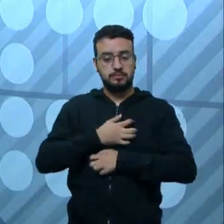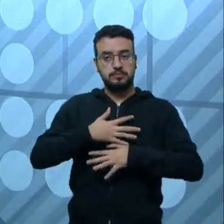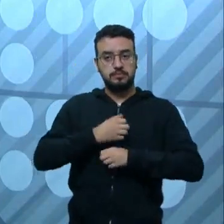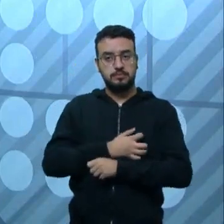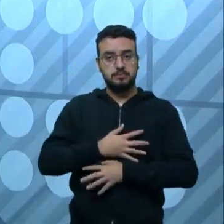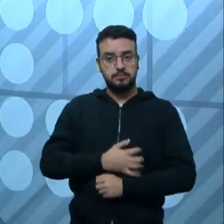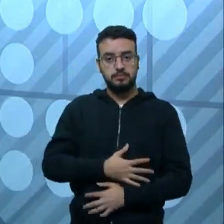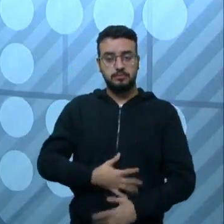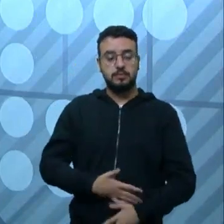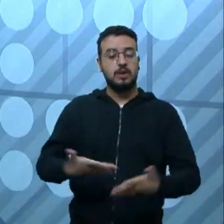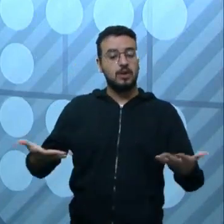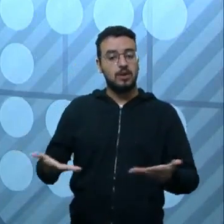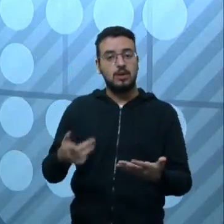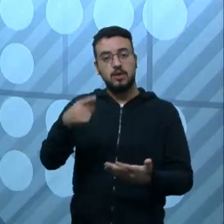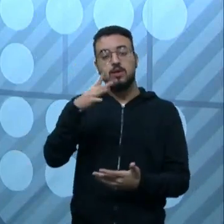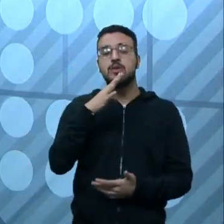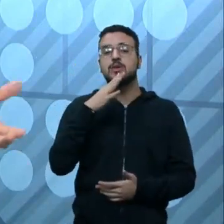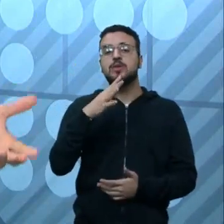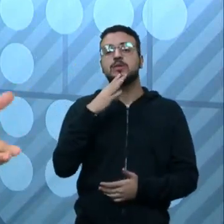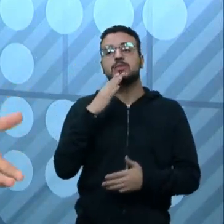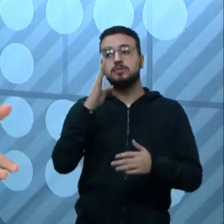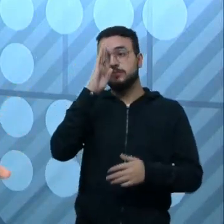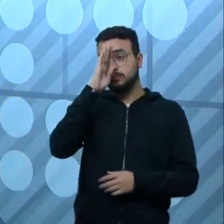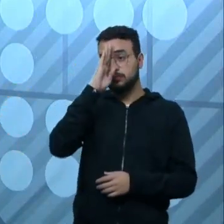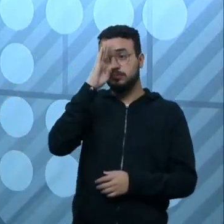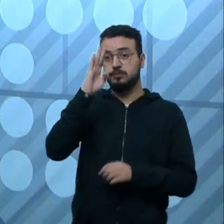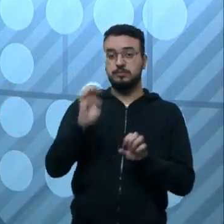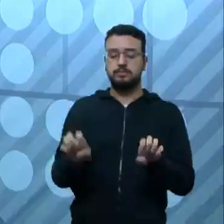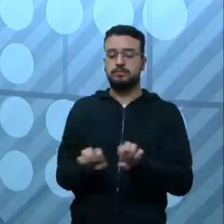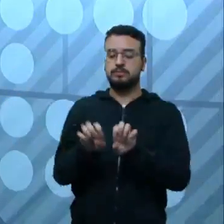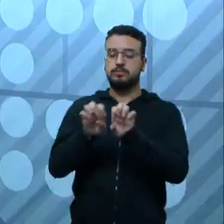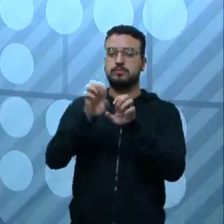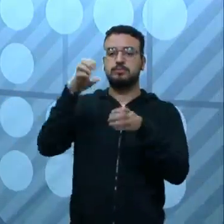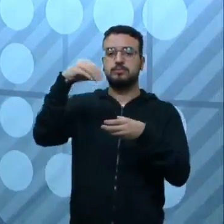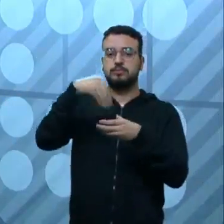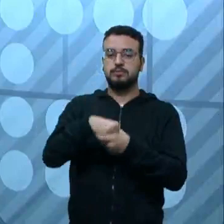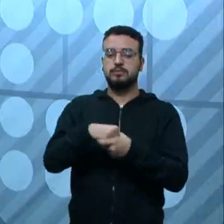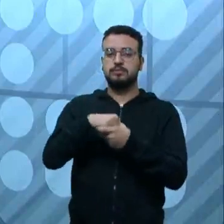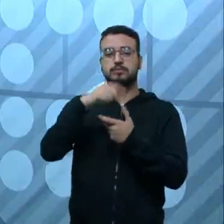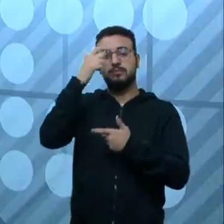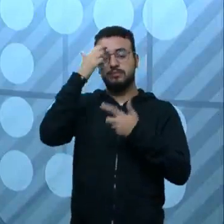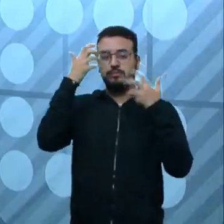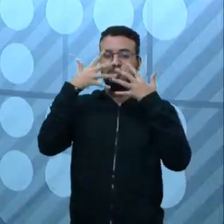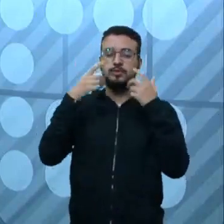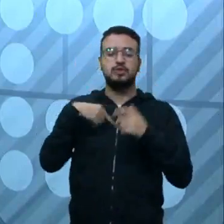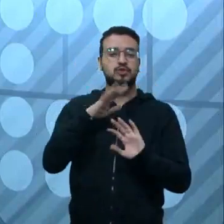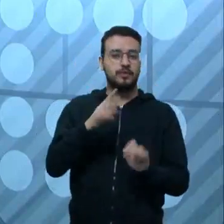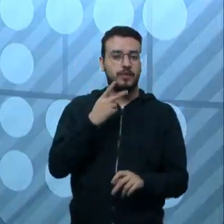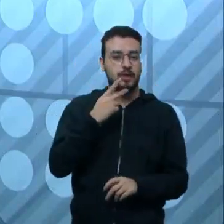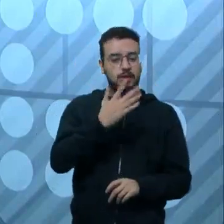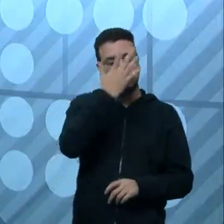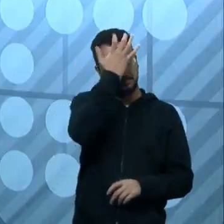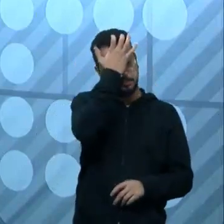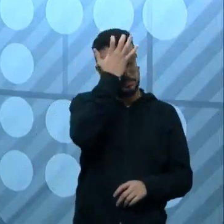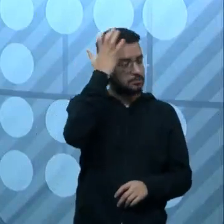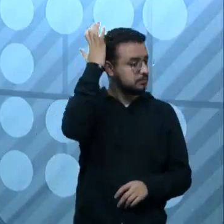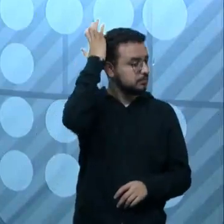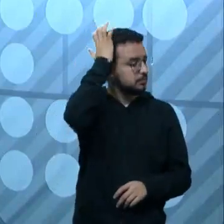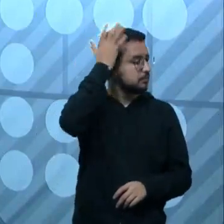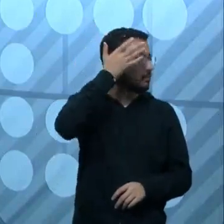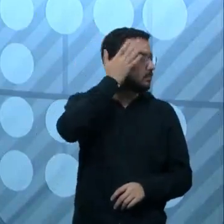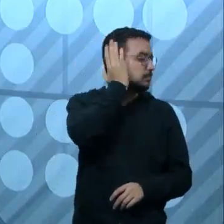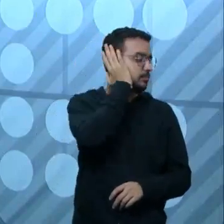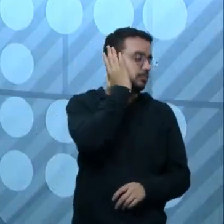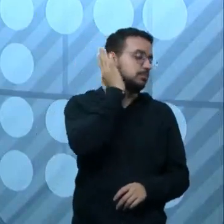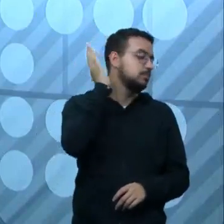você conhece as principais estruturas relacionadas ao sistema nervoso. Falei dos diferentes lobos do cérebro, de o que cada um trata, né,